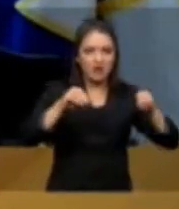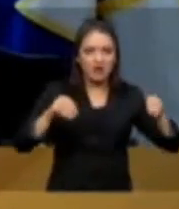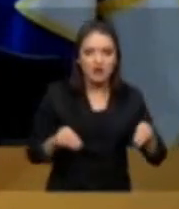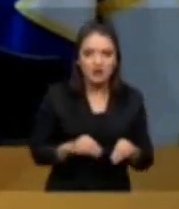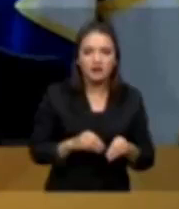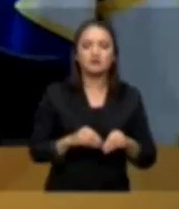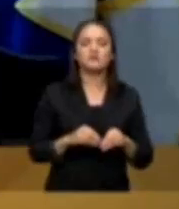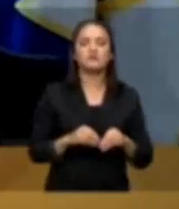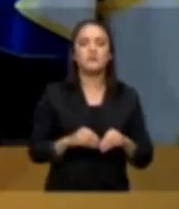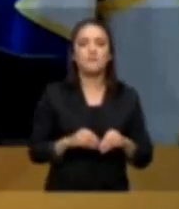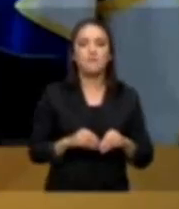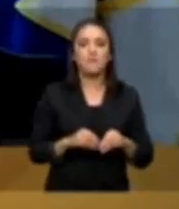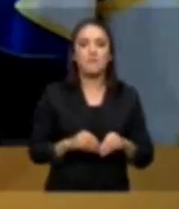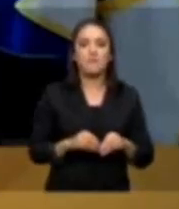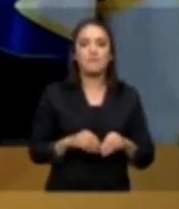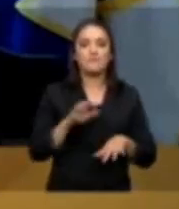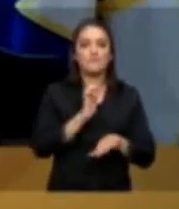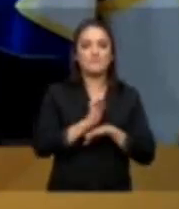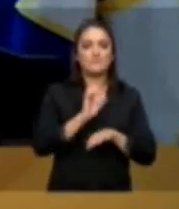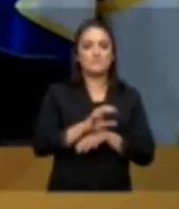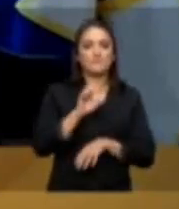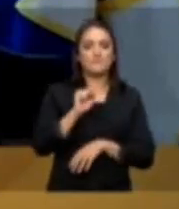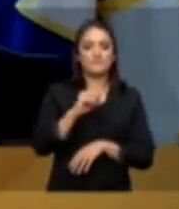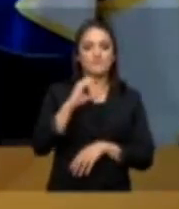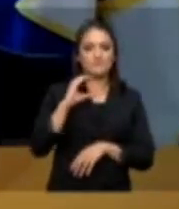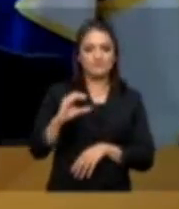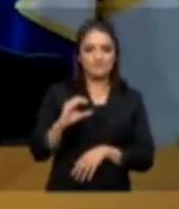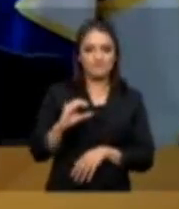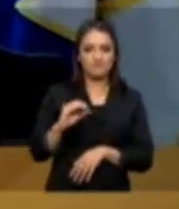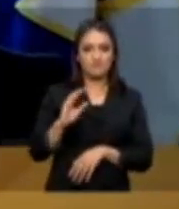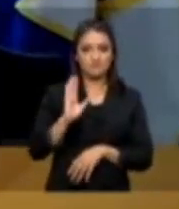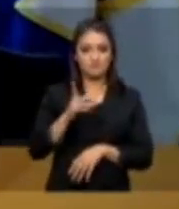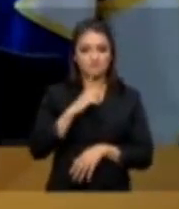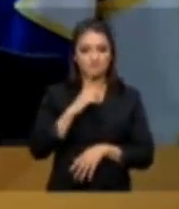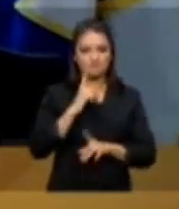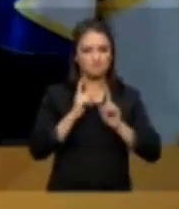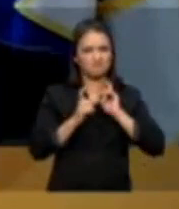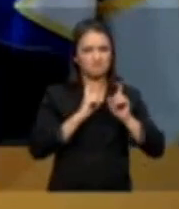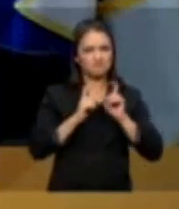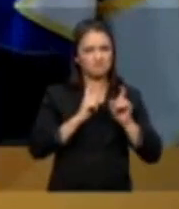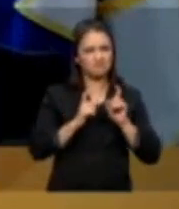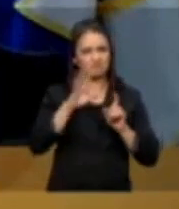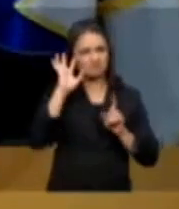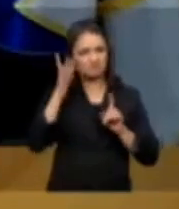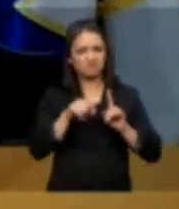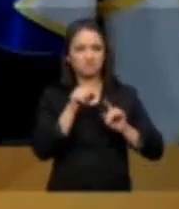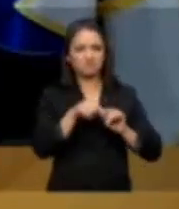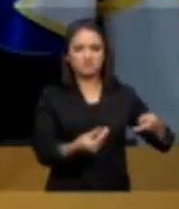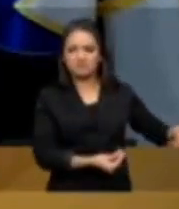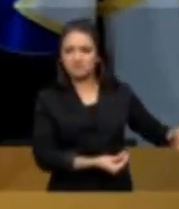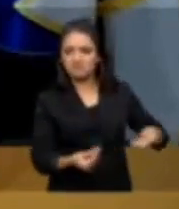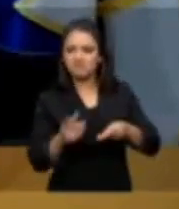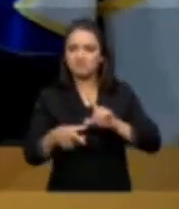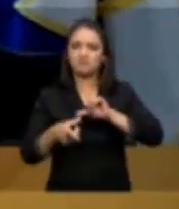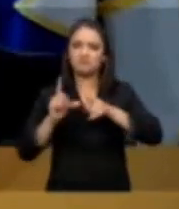de Sassafrás, estado de Santa Catarina, que foi administrativamente declarada como de